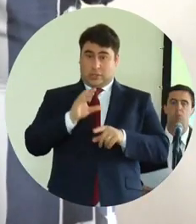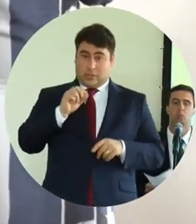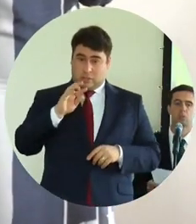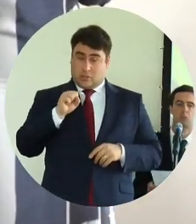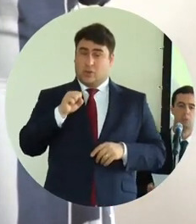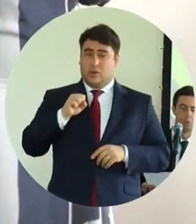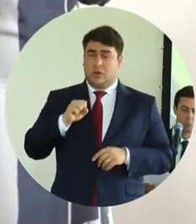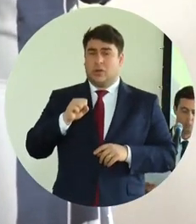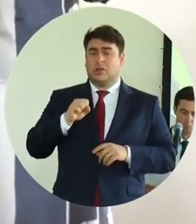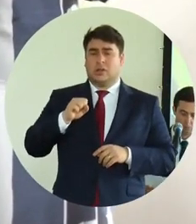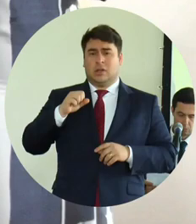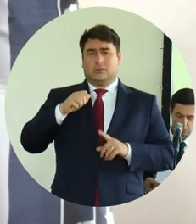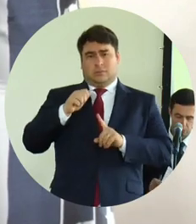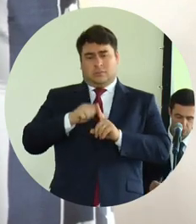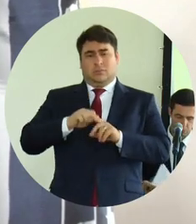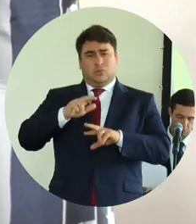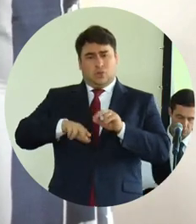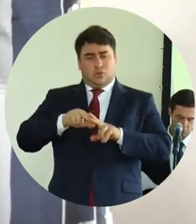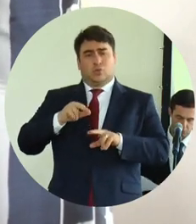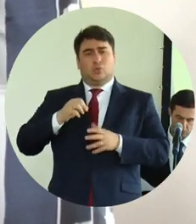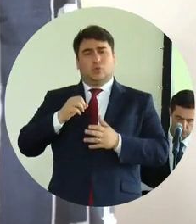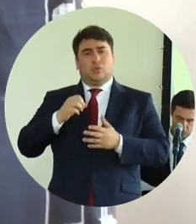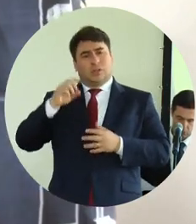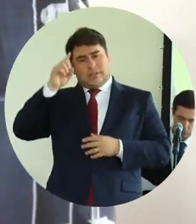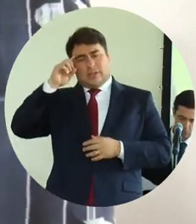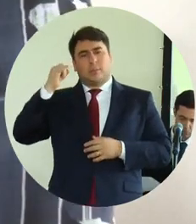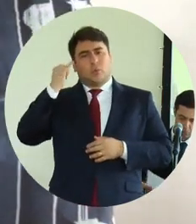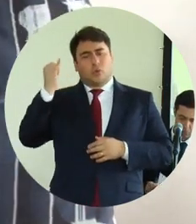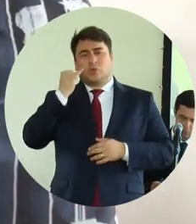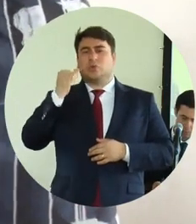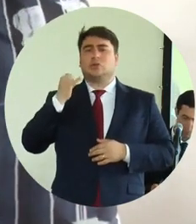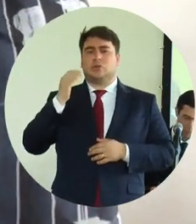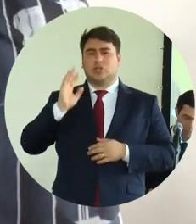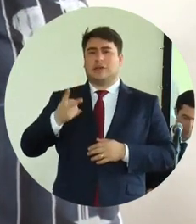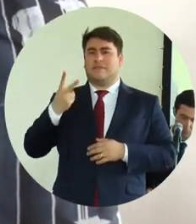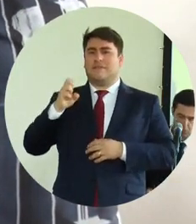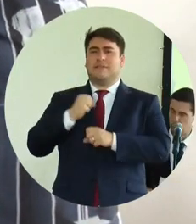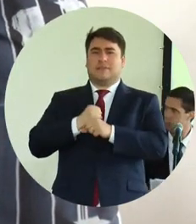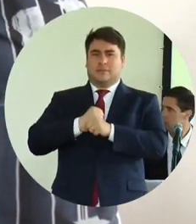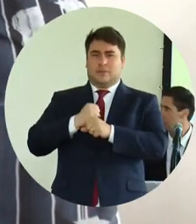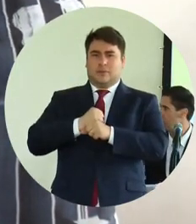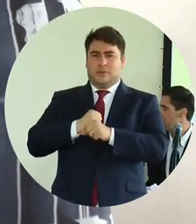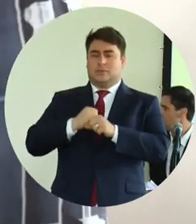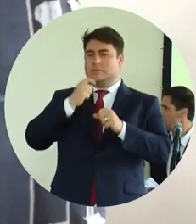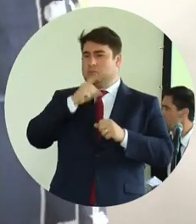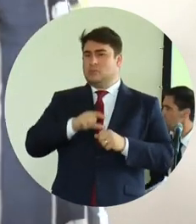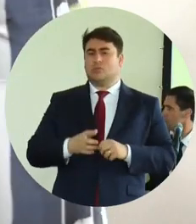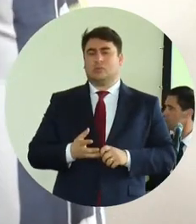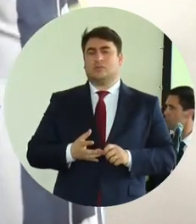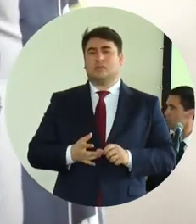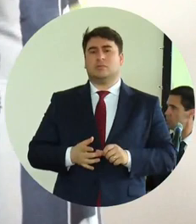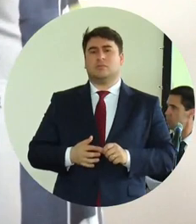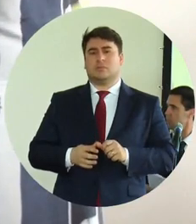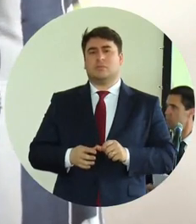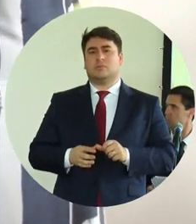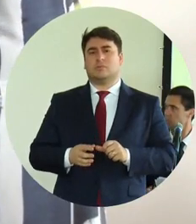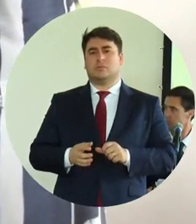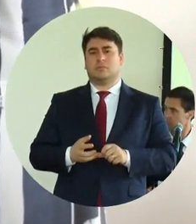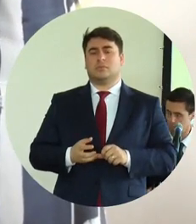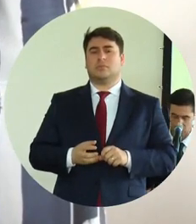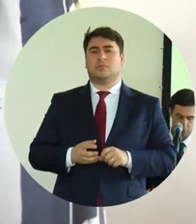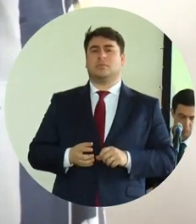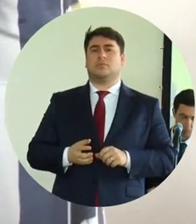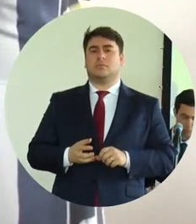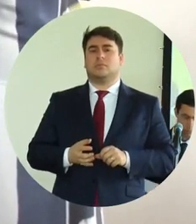uma data importante que estamos celebrando há 25 anos. E no próximo